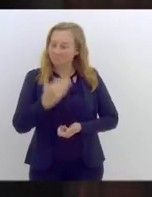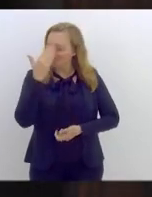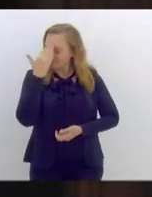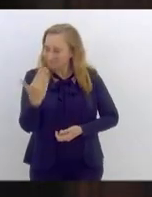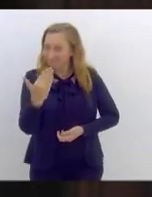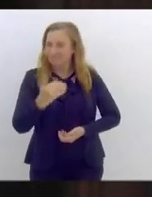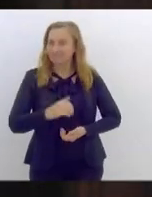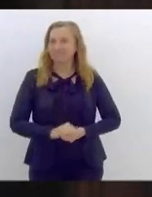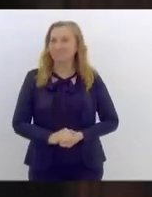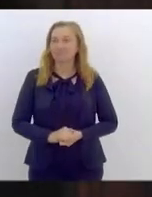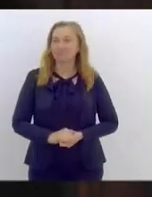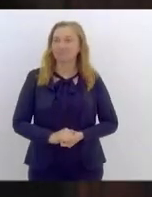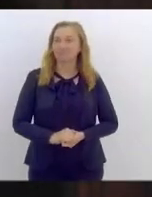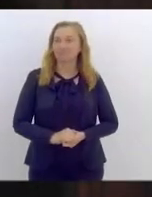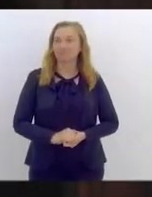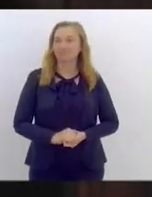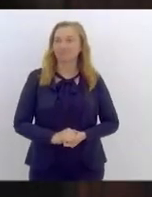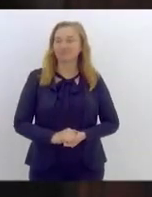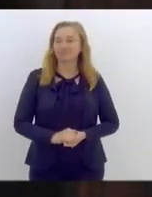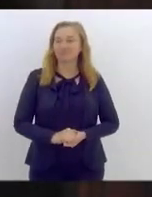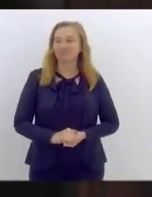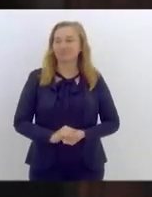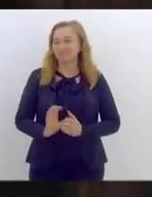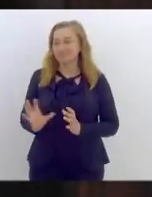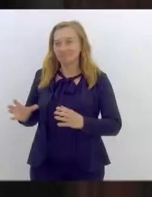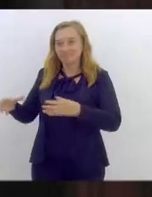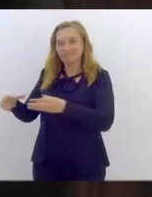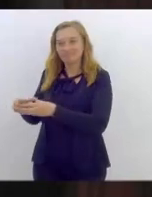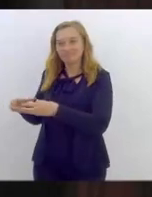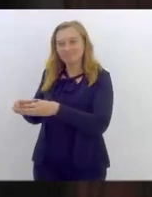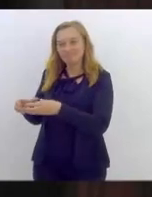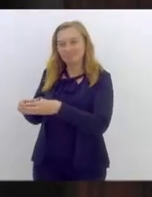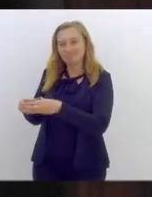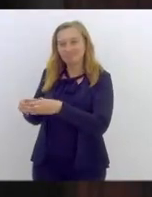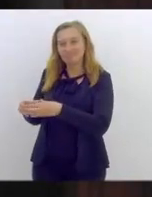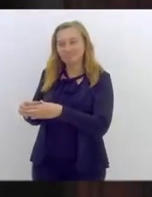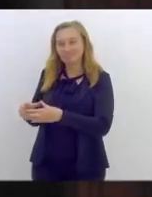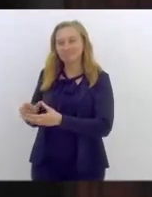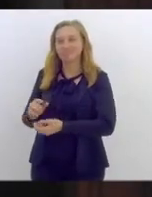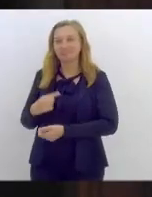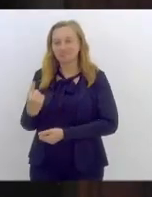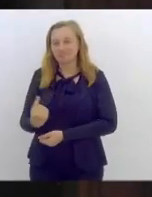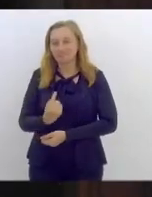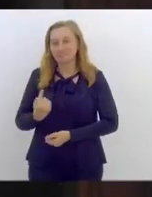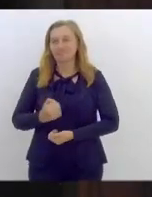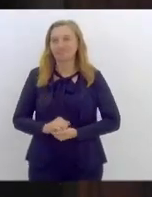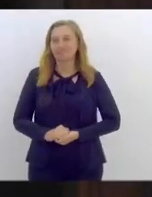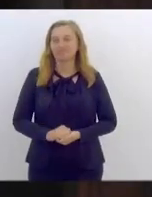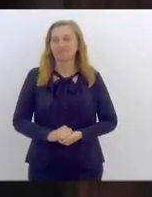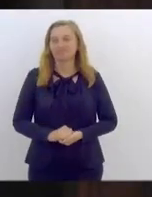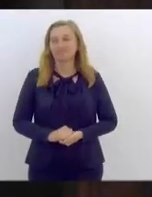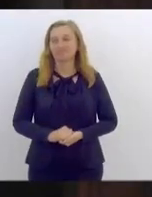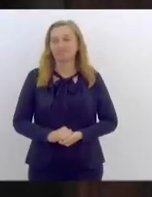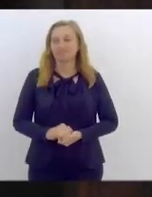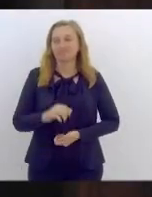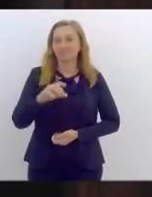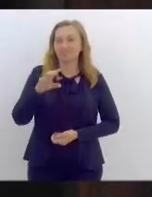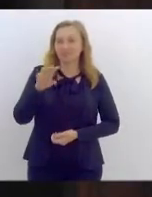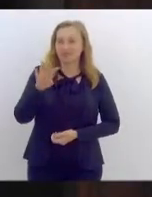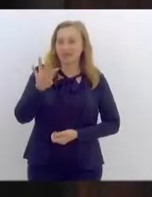agradecer. Essa é a comunidade do Munauzô, essa é a comunidade que Tata Biolê